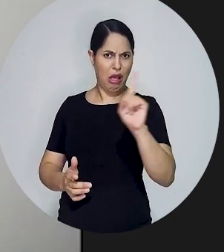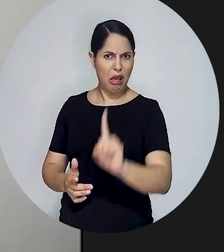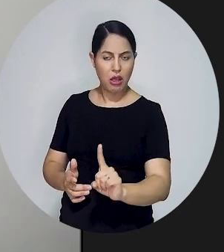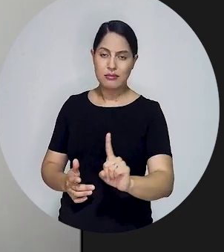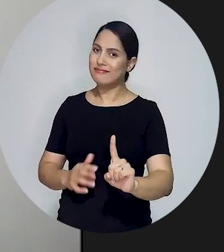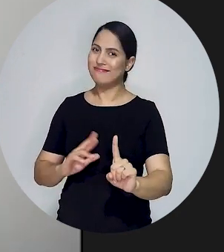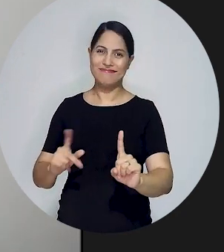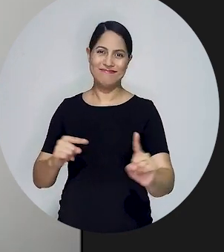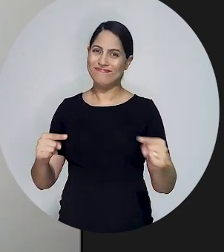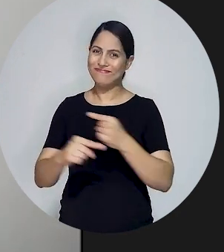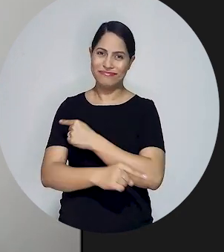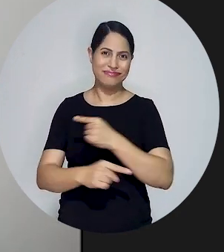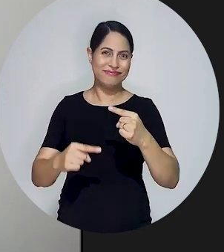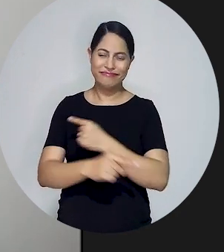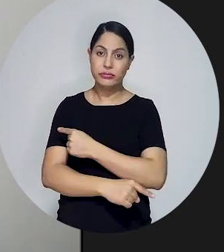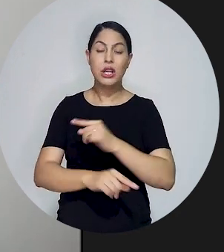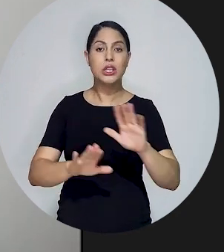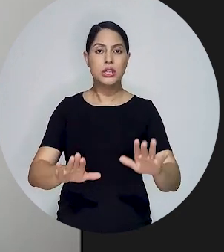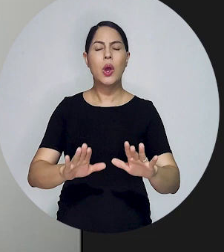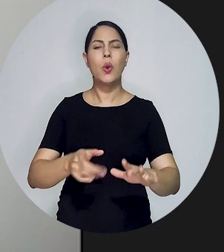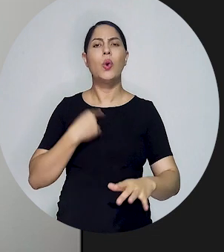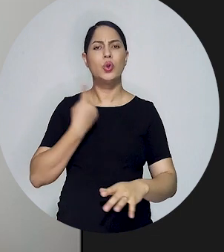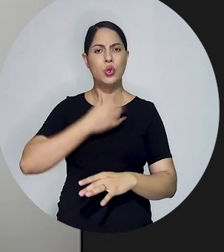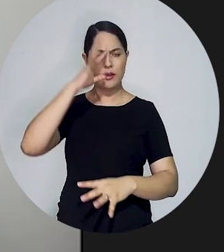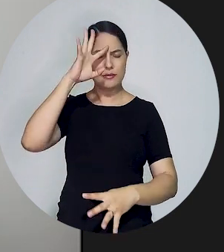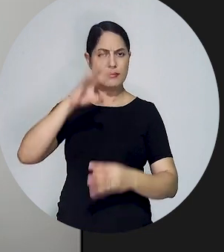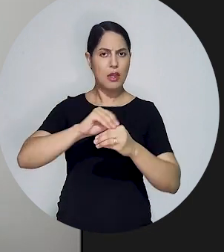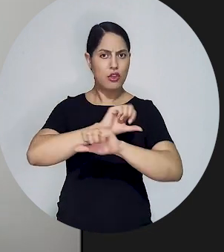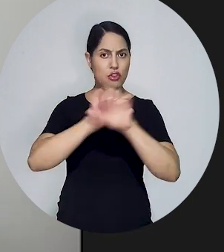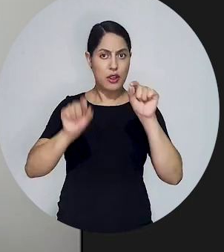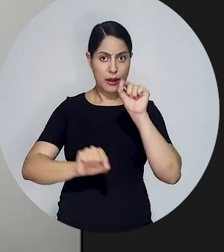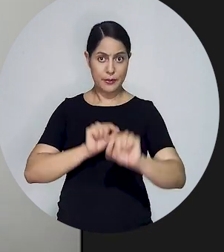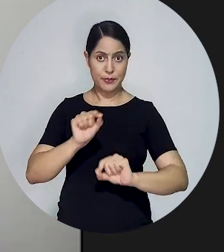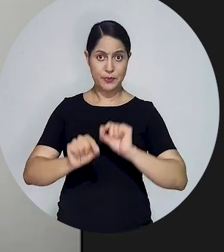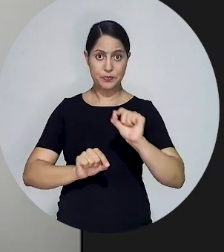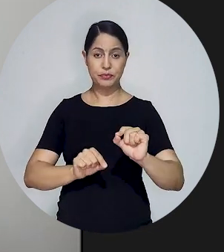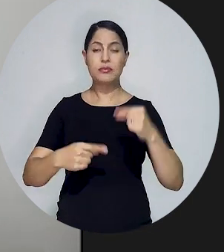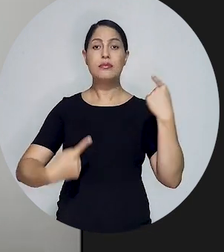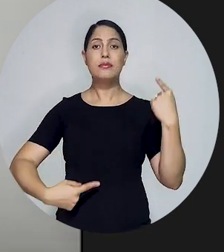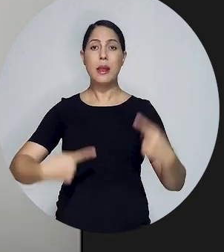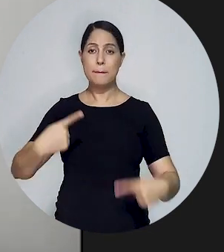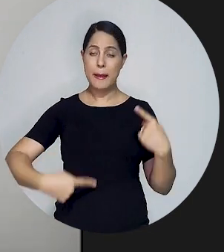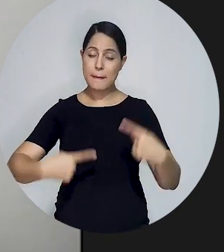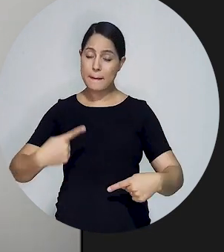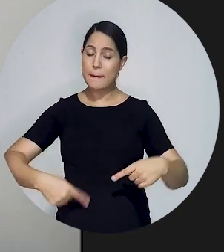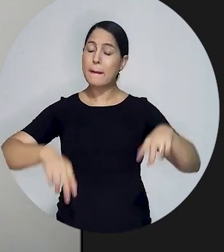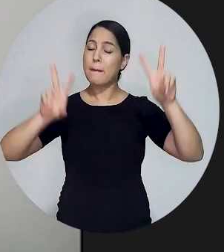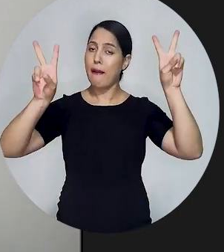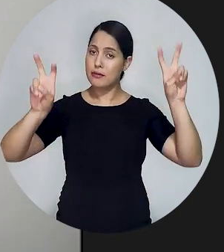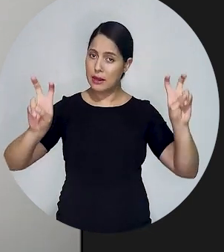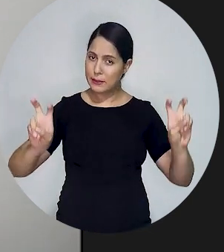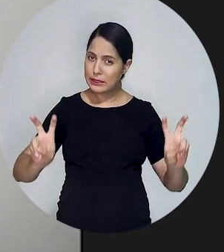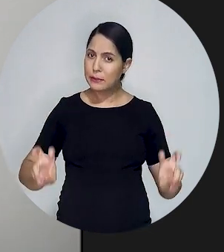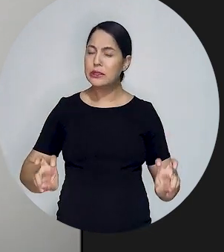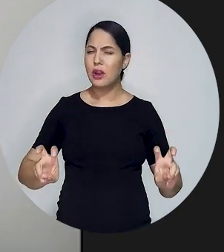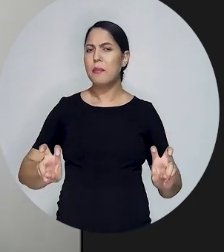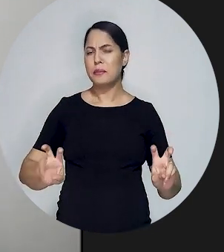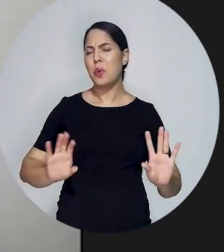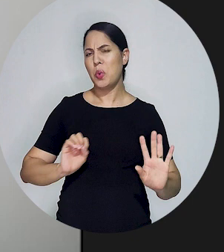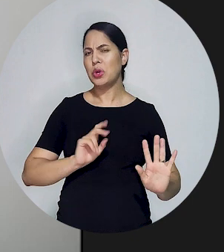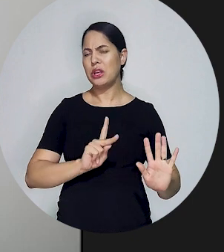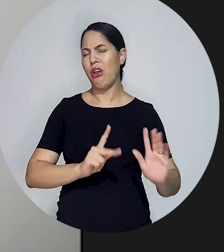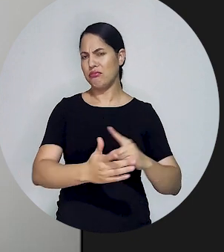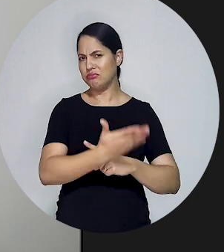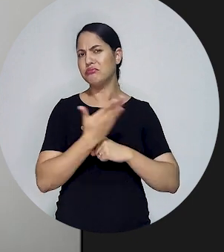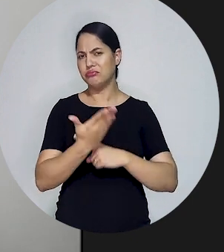deficiência. A gente entende que é importante que as pessoas aliadas estejam debatendo